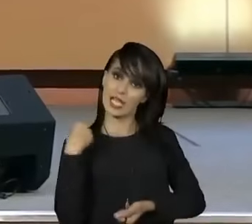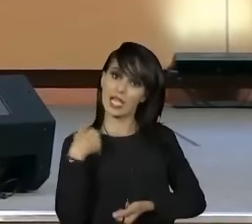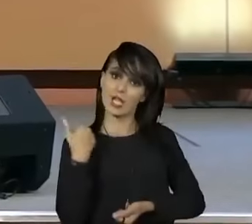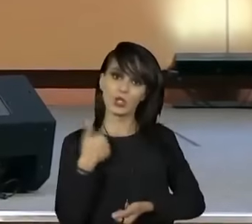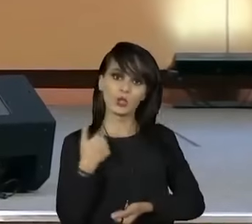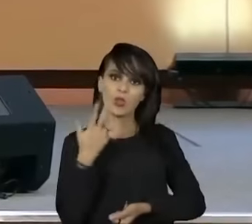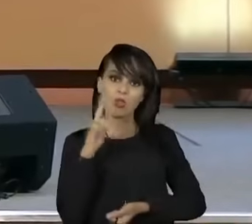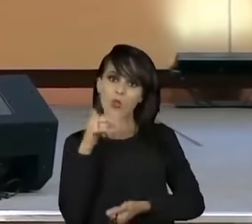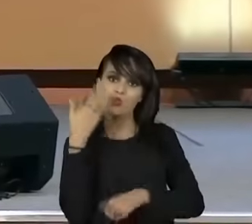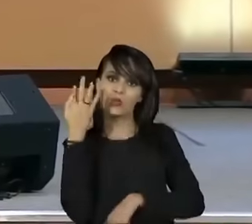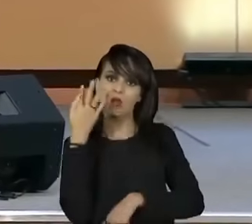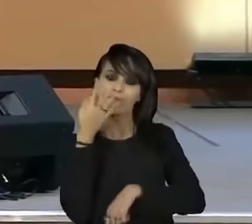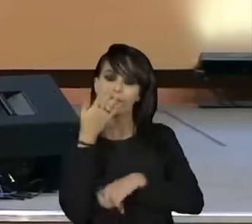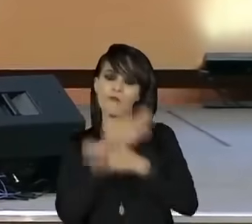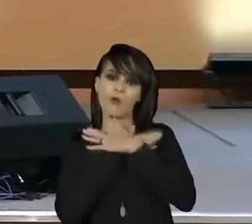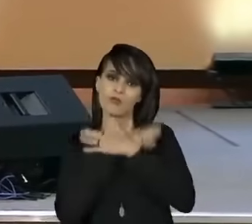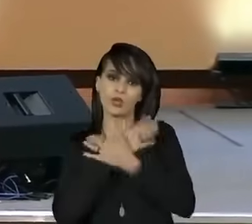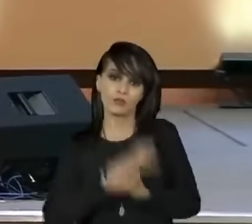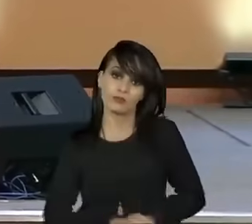folga dia